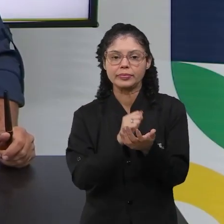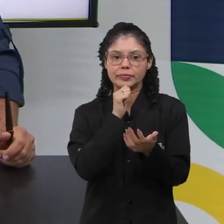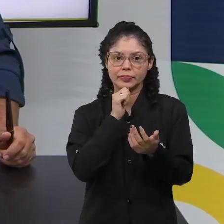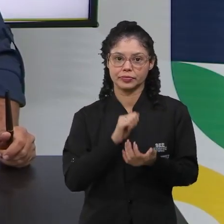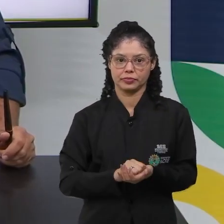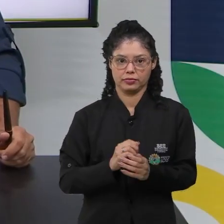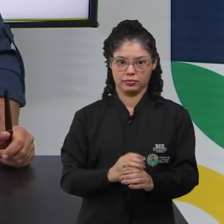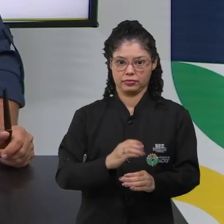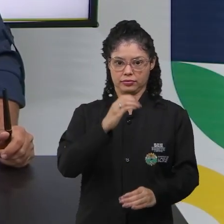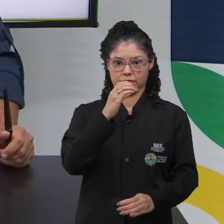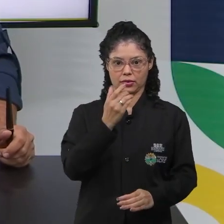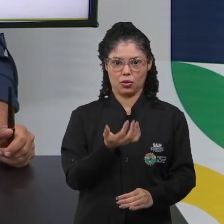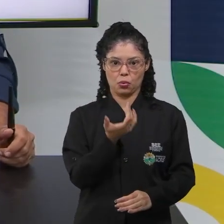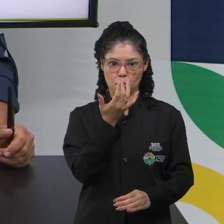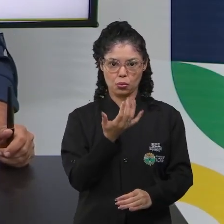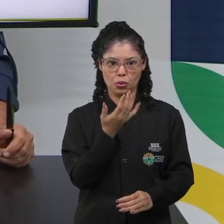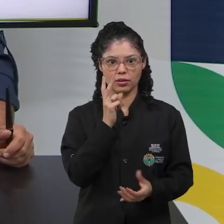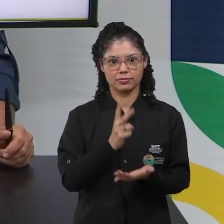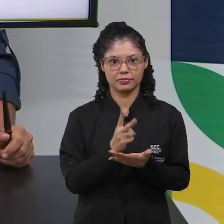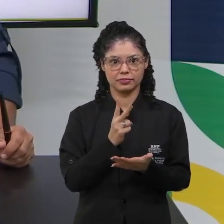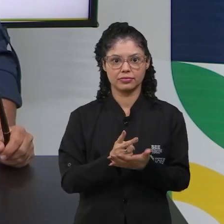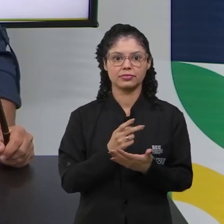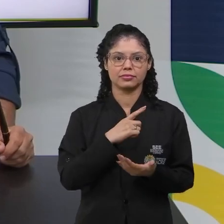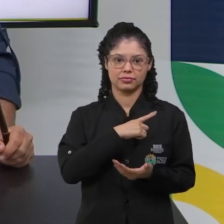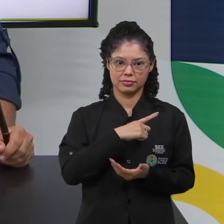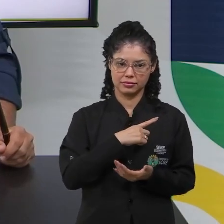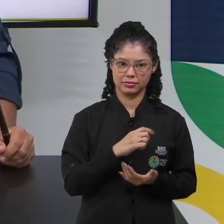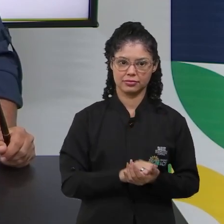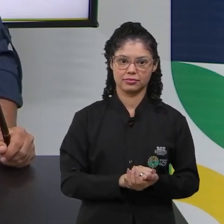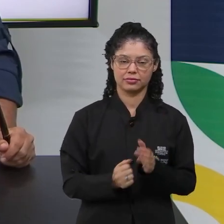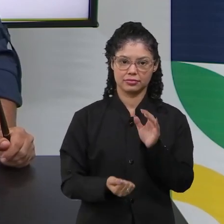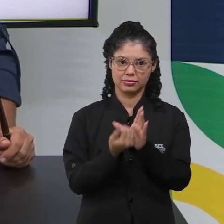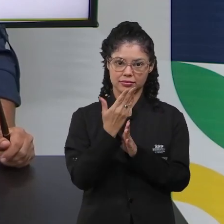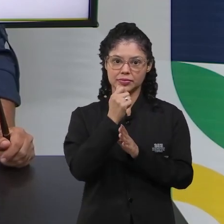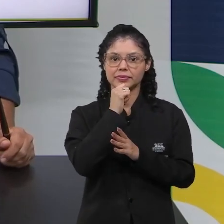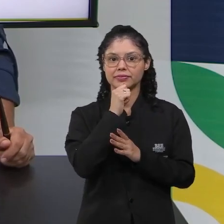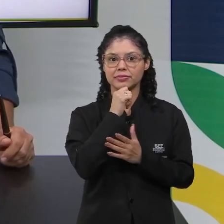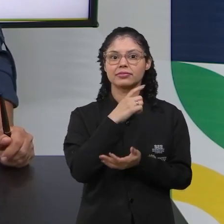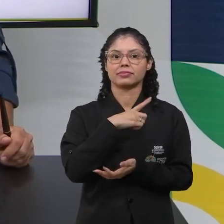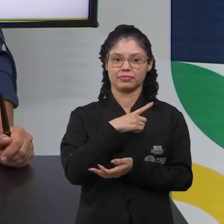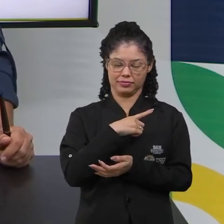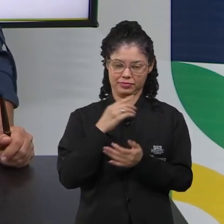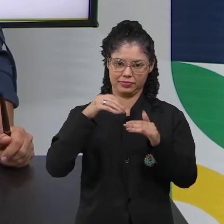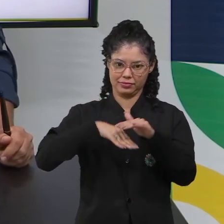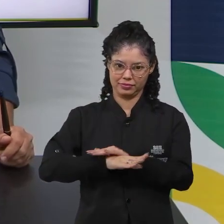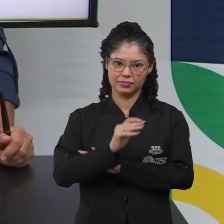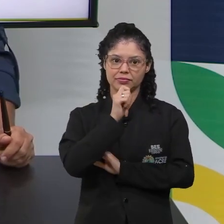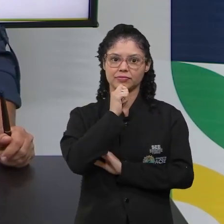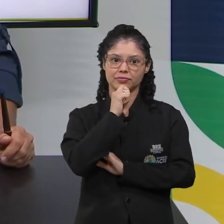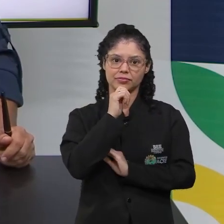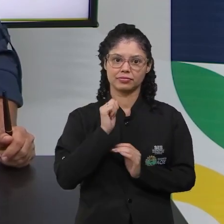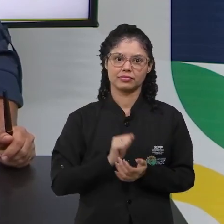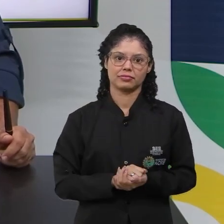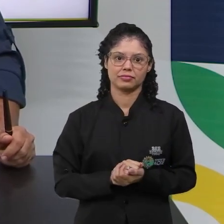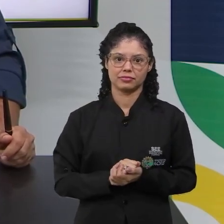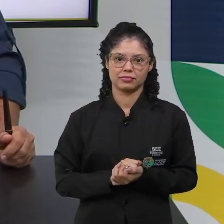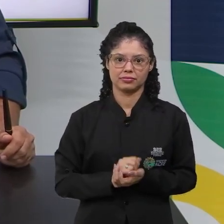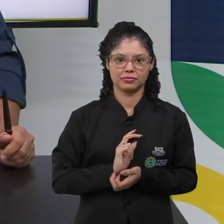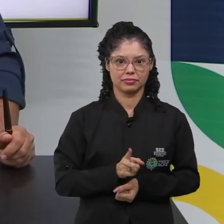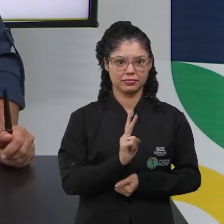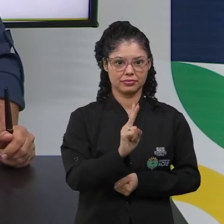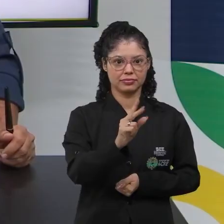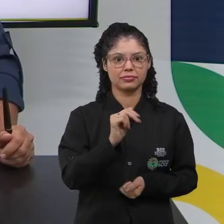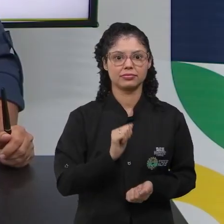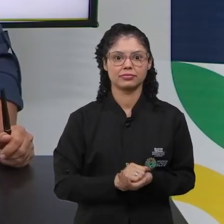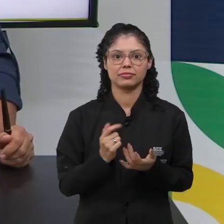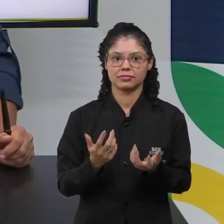tocha jamais apagar, mesmo quando não tem Copa, a origenzinha, aquela vertentezinha, está guardadinha, acesa eternamente,